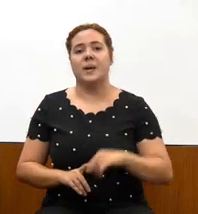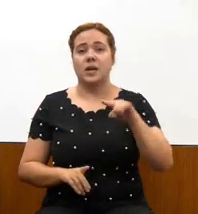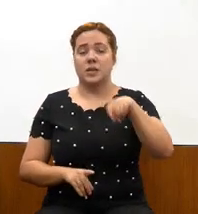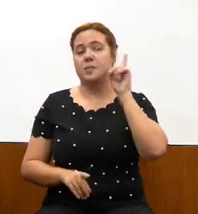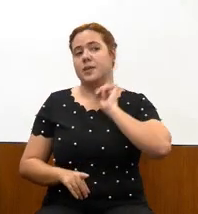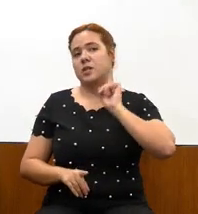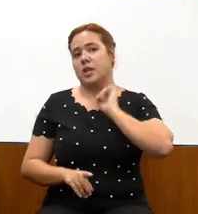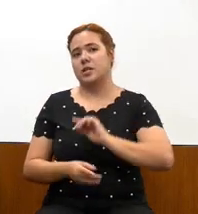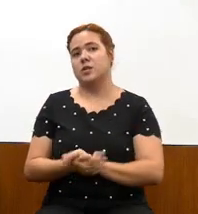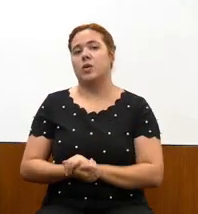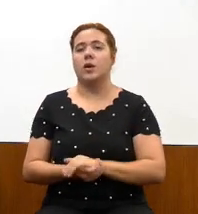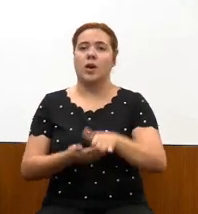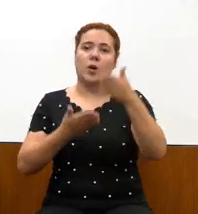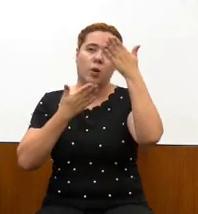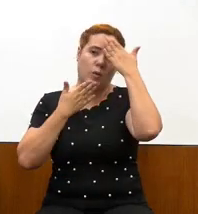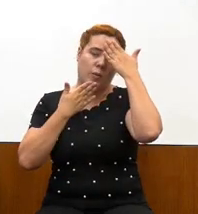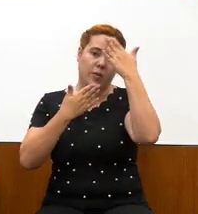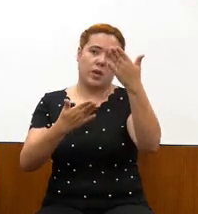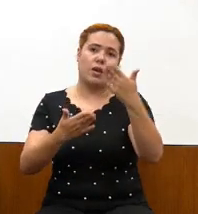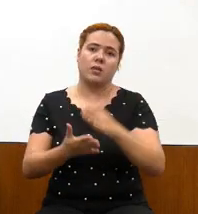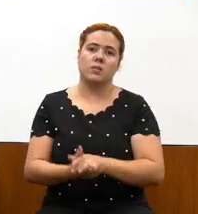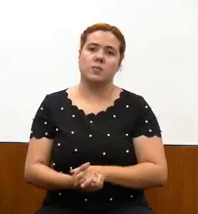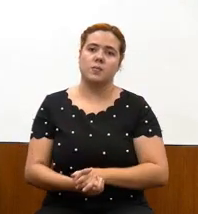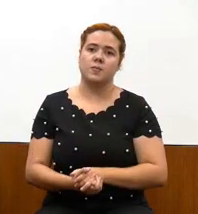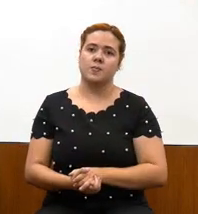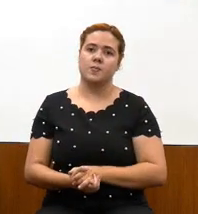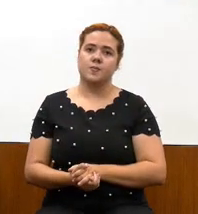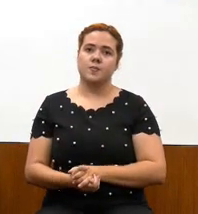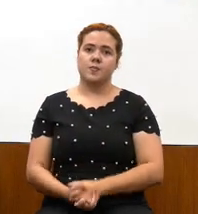Minas Gerais. Muito obrigado a todos.